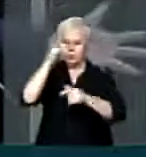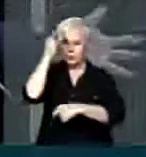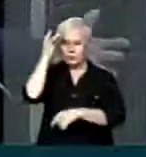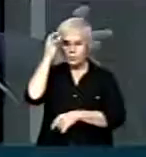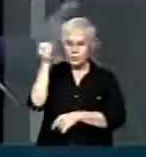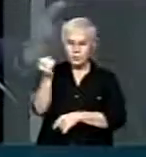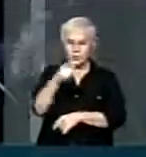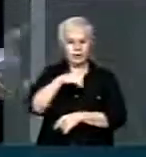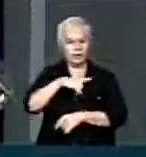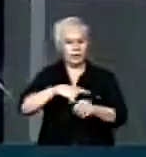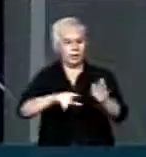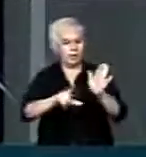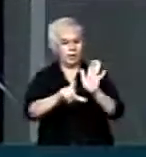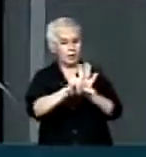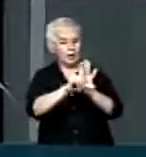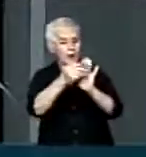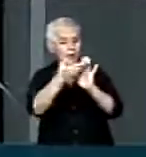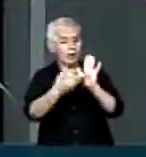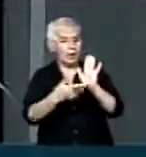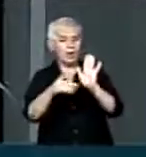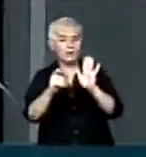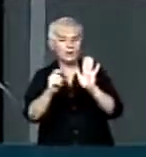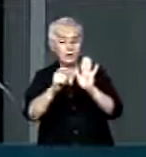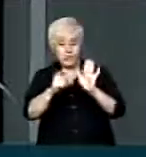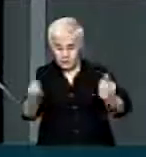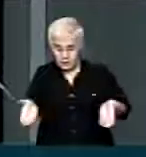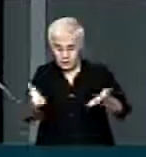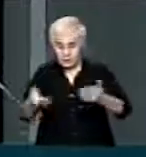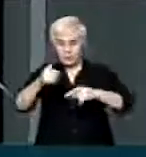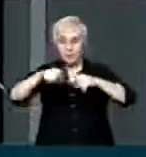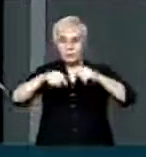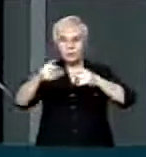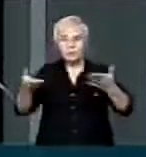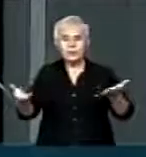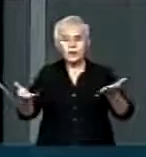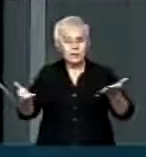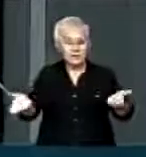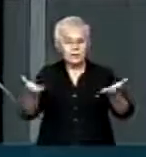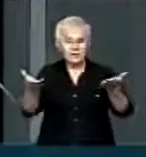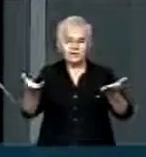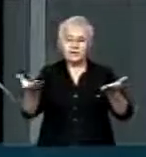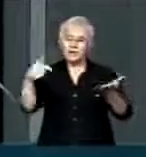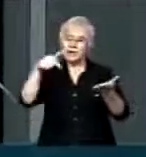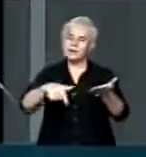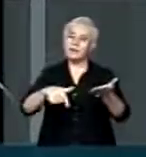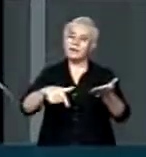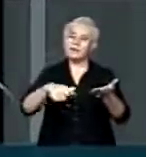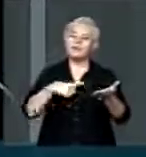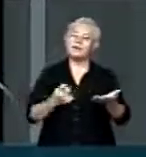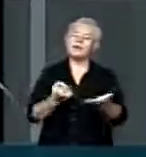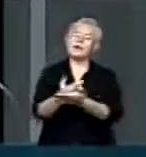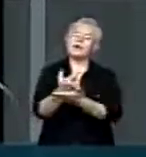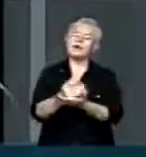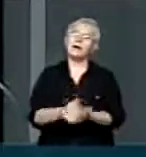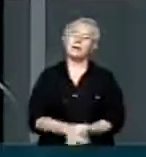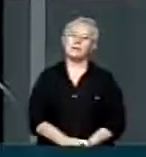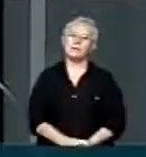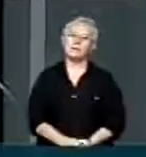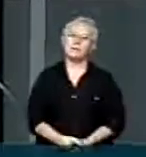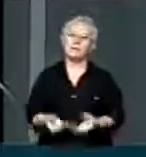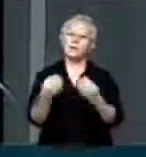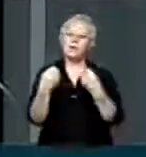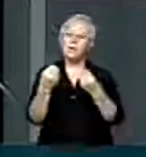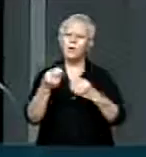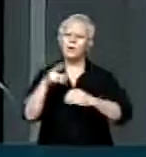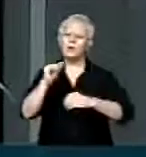legislação que há incentivo na produção. E aí, vamos ter o quê? Quem é que vai ter mão de obra numa